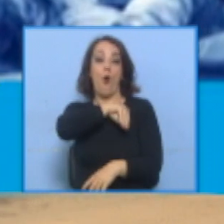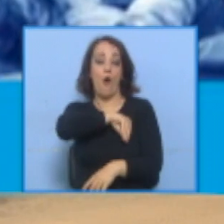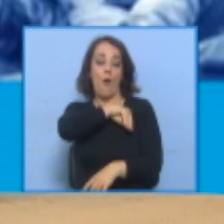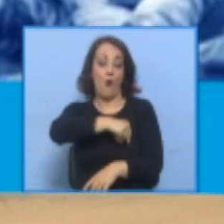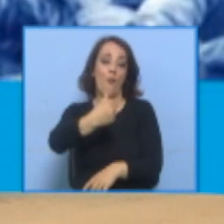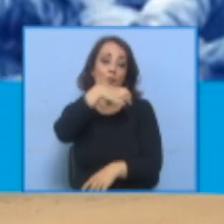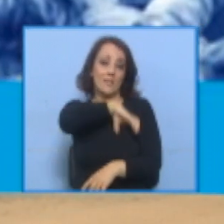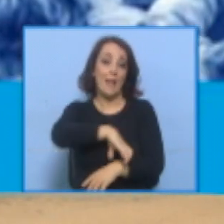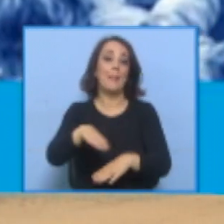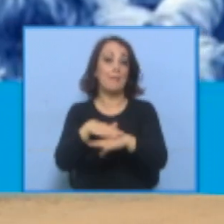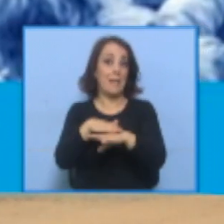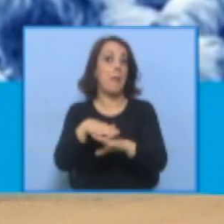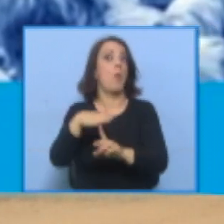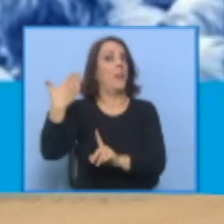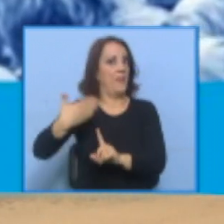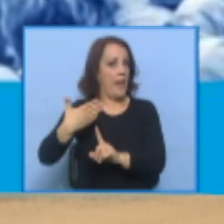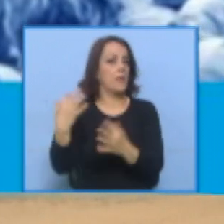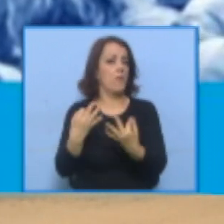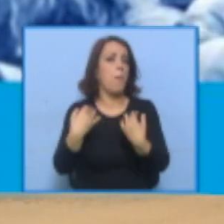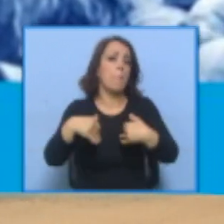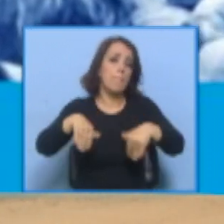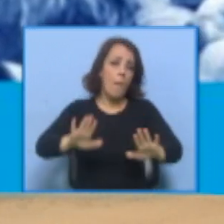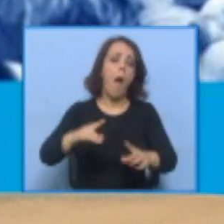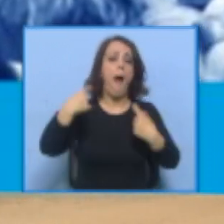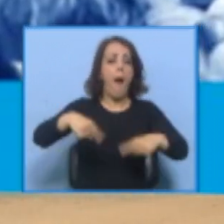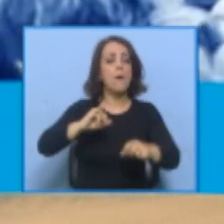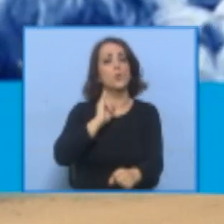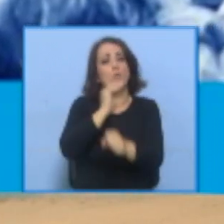um direito, mas há outros direitos dos trabalhadores que é necessário,